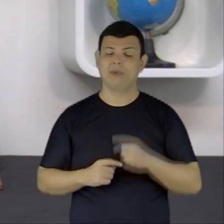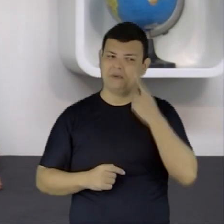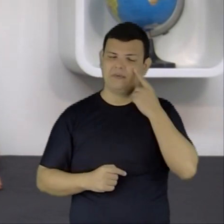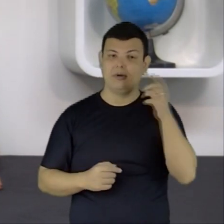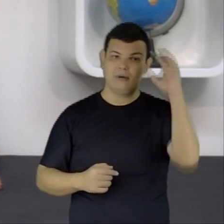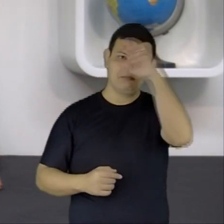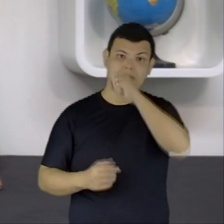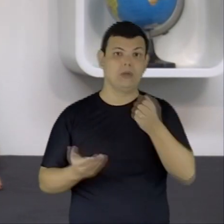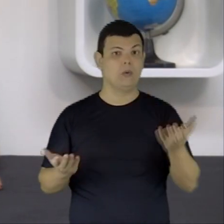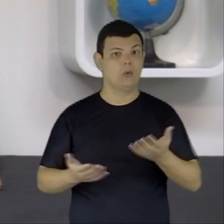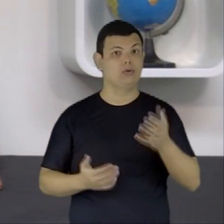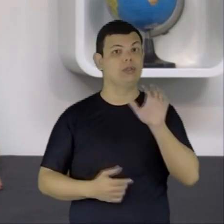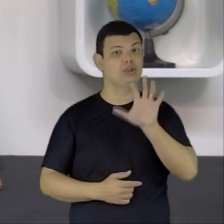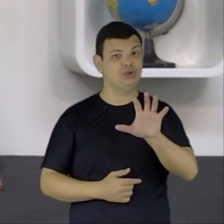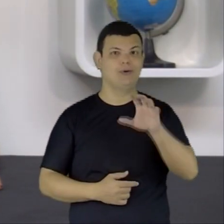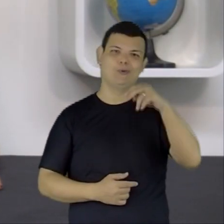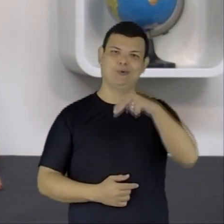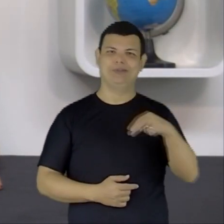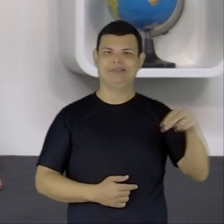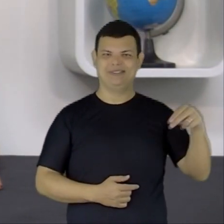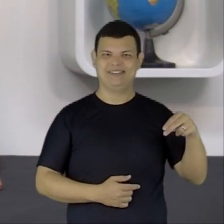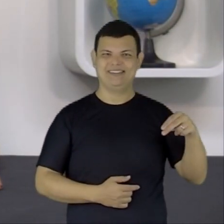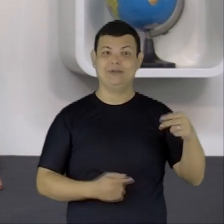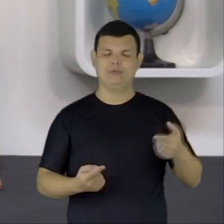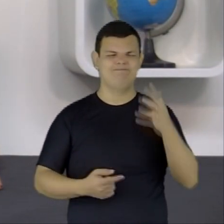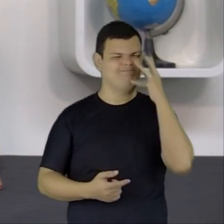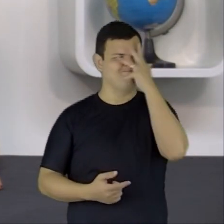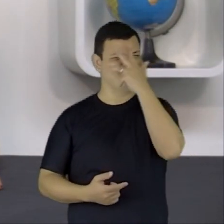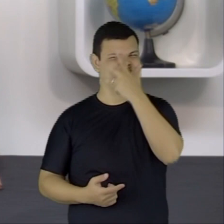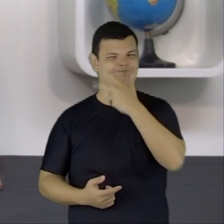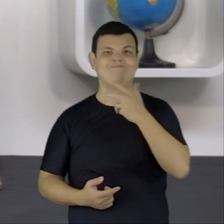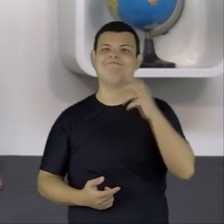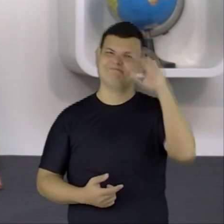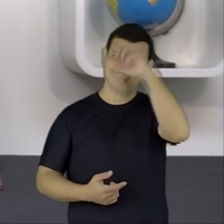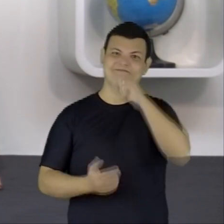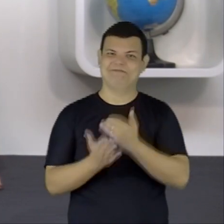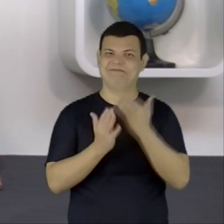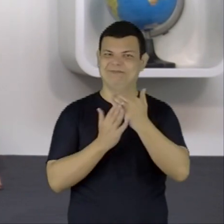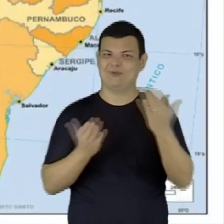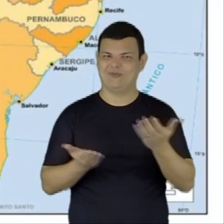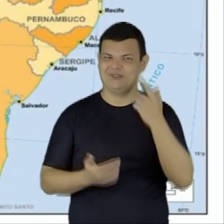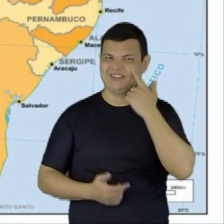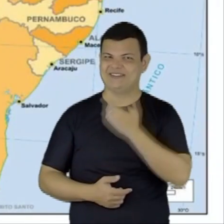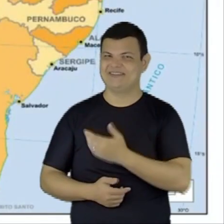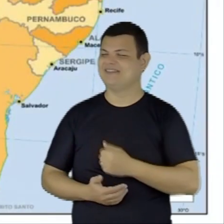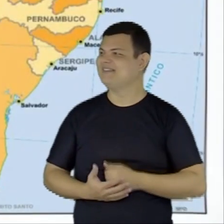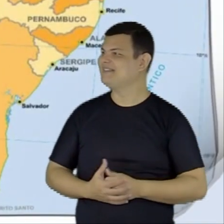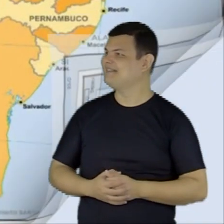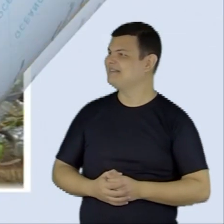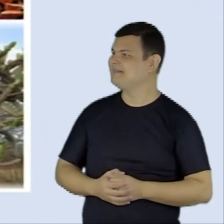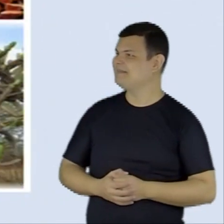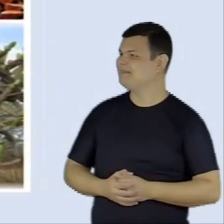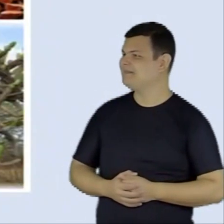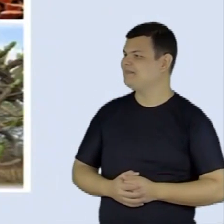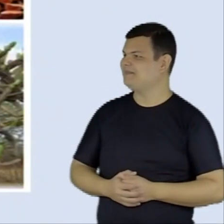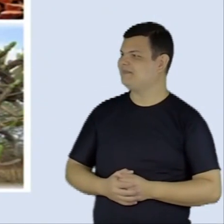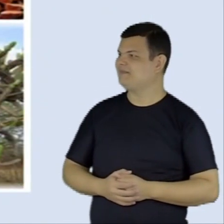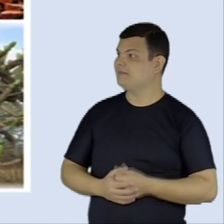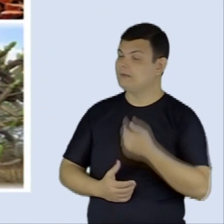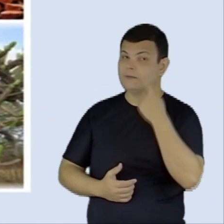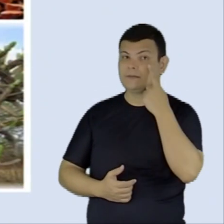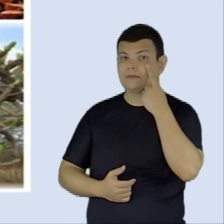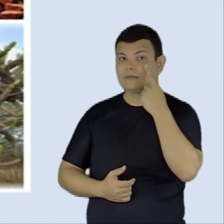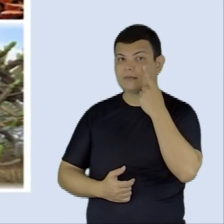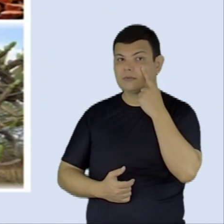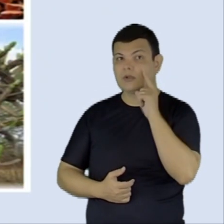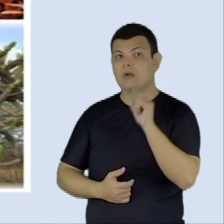o Nordeste, uma região maravilhosa, linda do nosso país, como todas as outras regiões. Vamos lá. Vamos observar